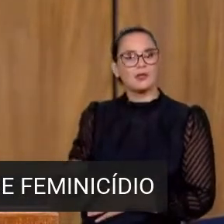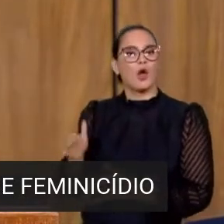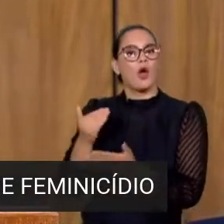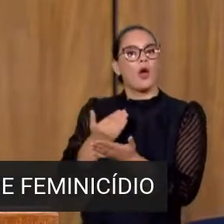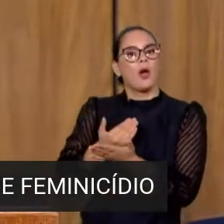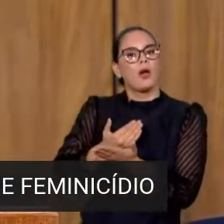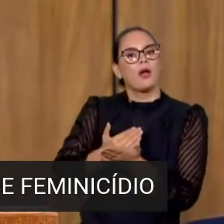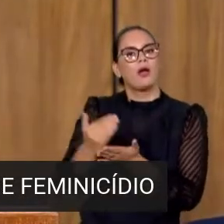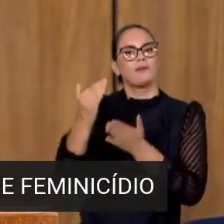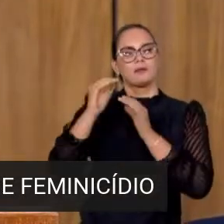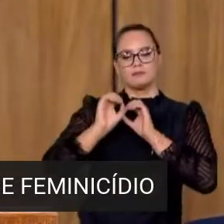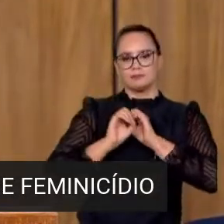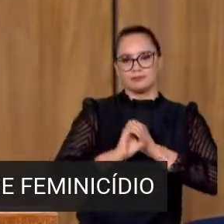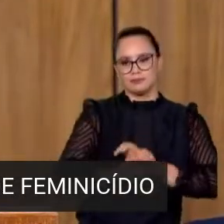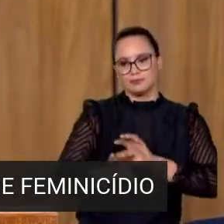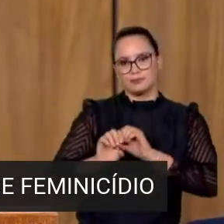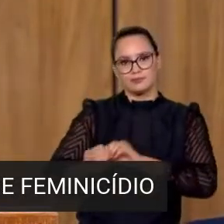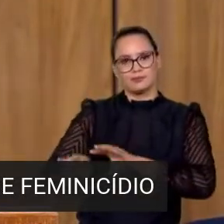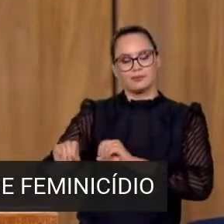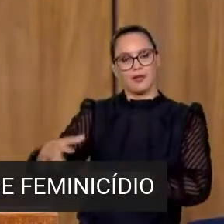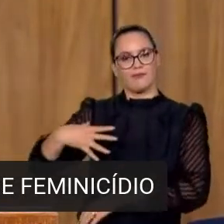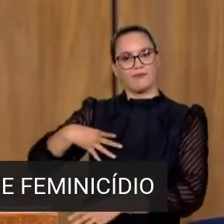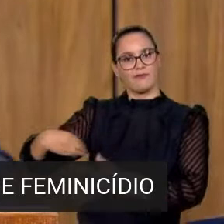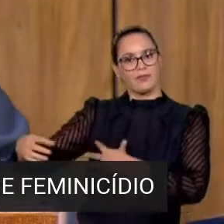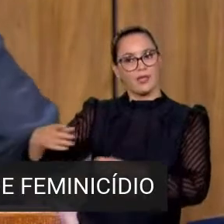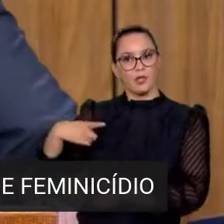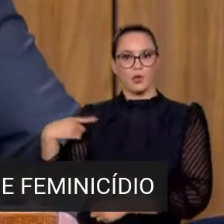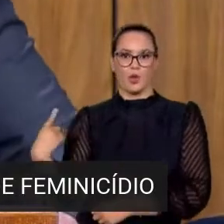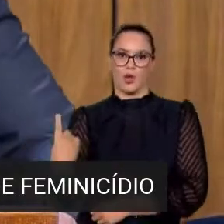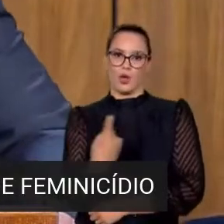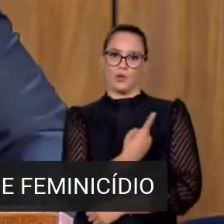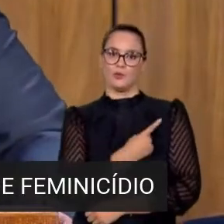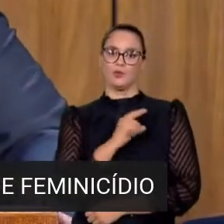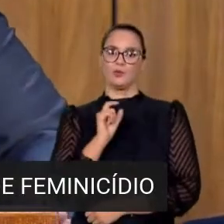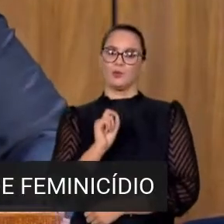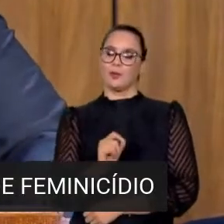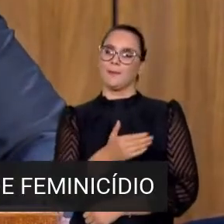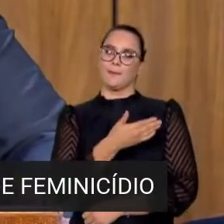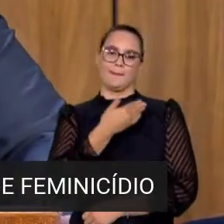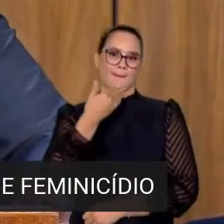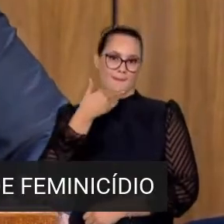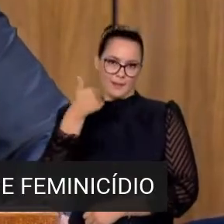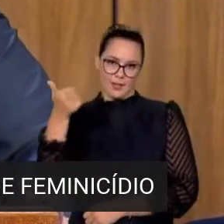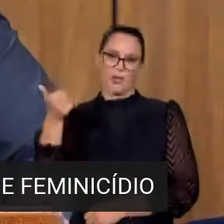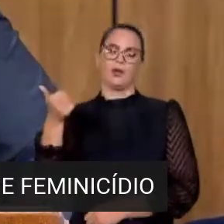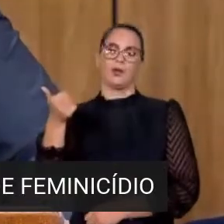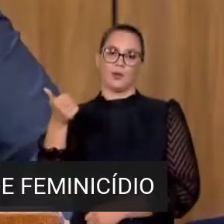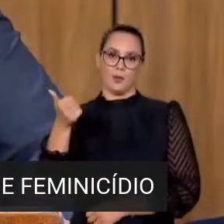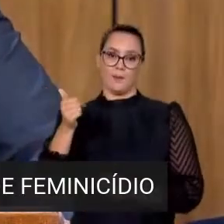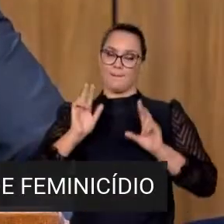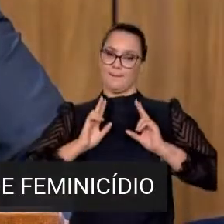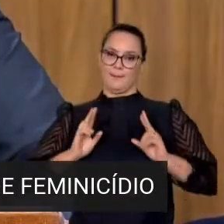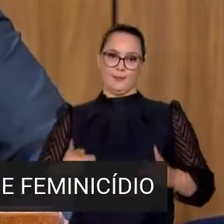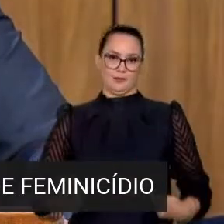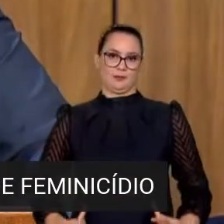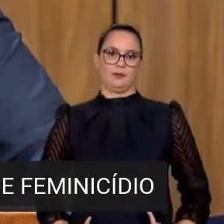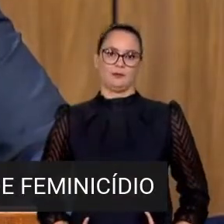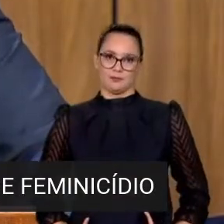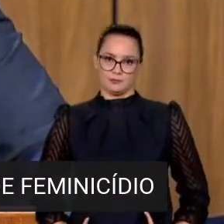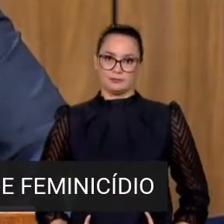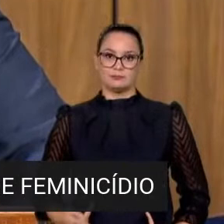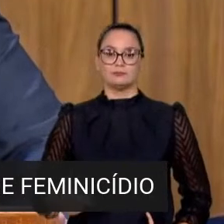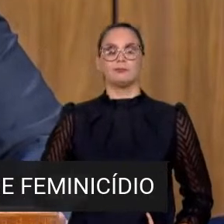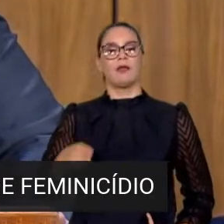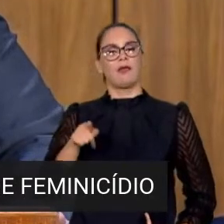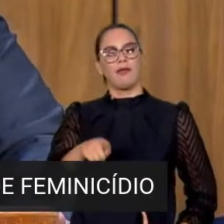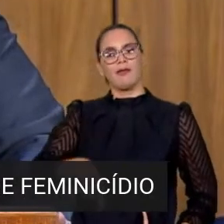educar os nossos filhos de que é muito melhor para a humanidade eles serem